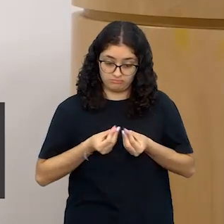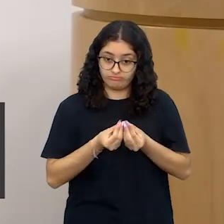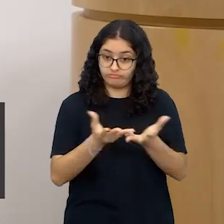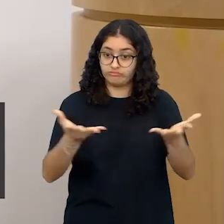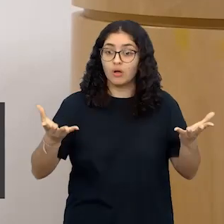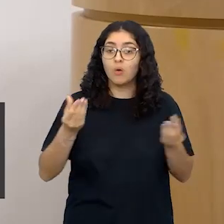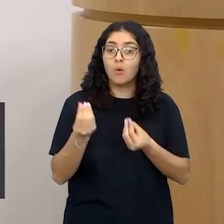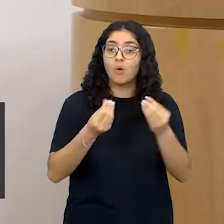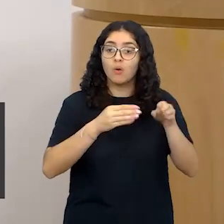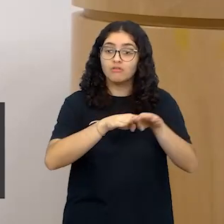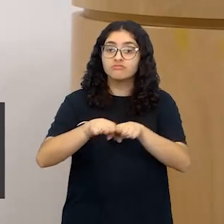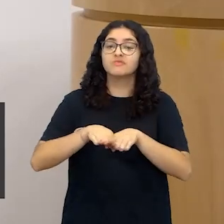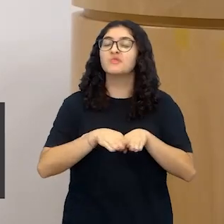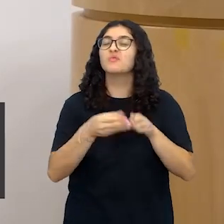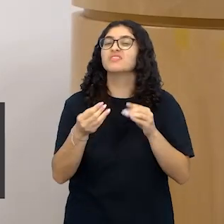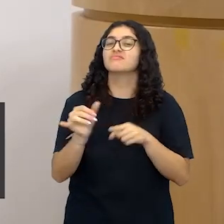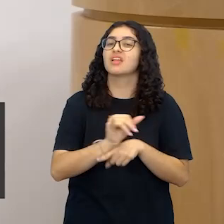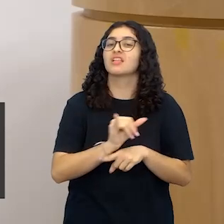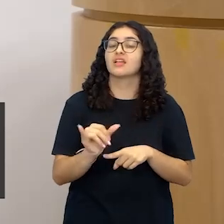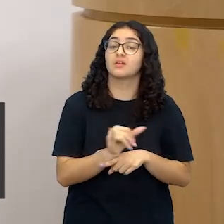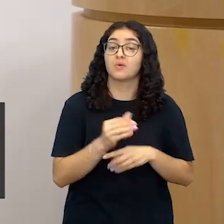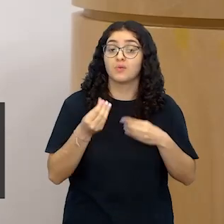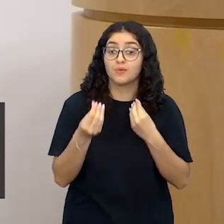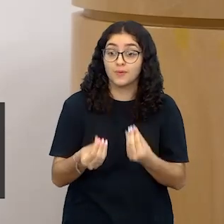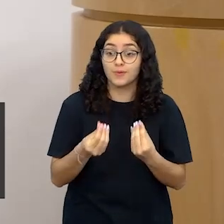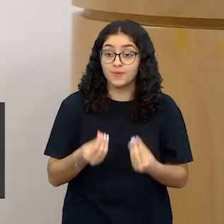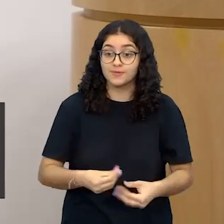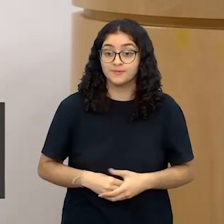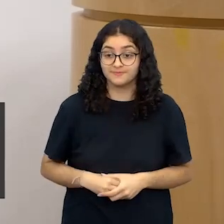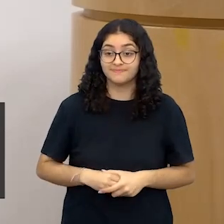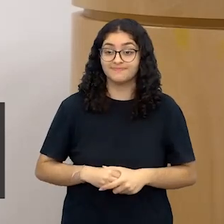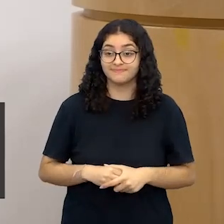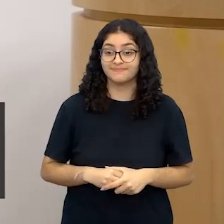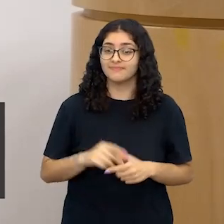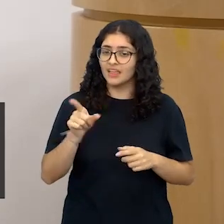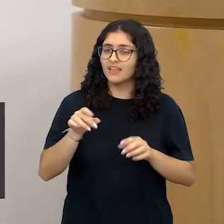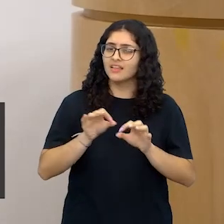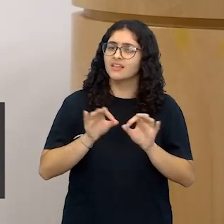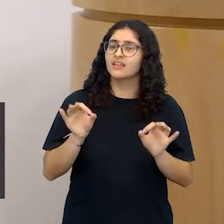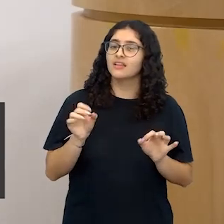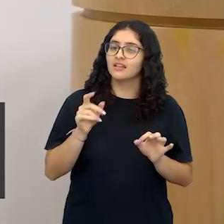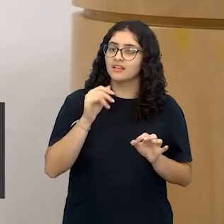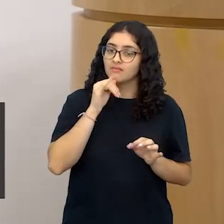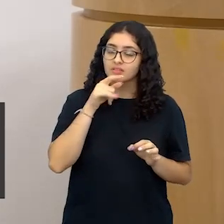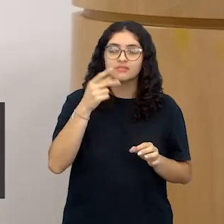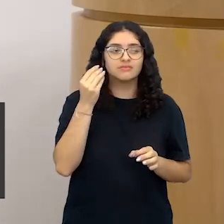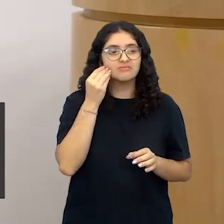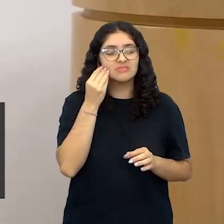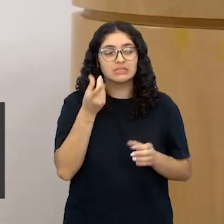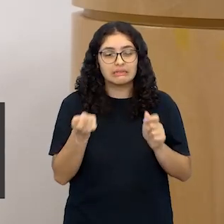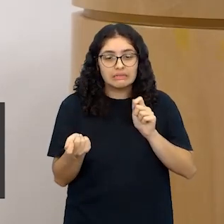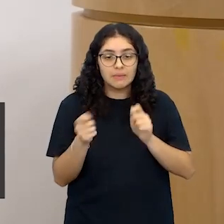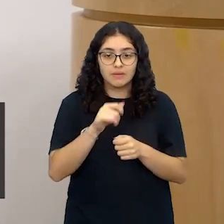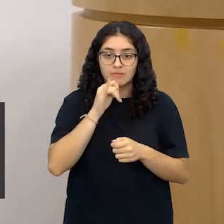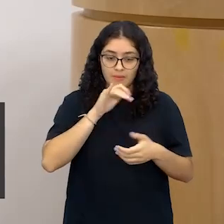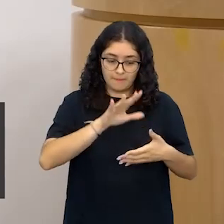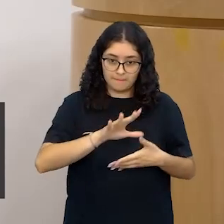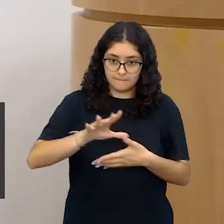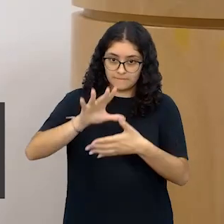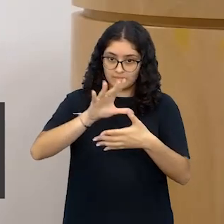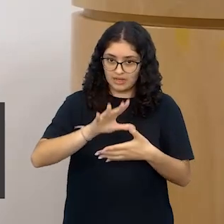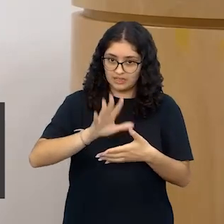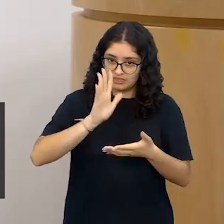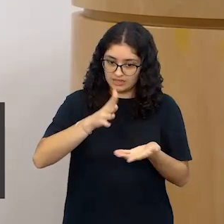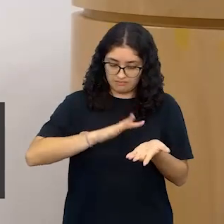que você traz essa atividade? Exatamente. E uma coisa bem simples, né? Traz para o concreto. A produção de um mapa já traz ele